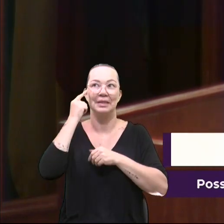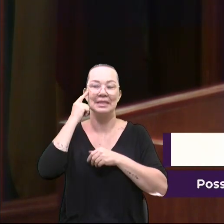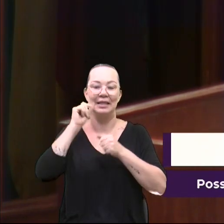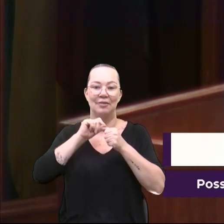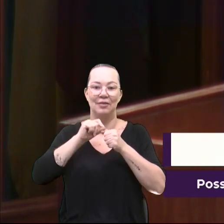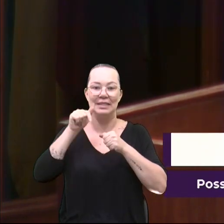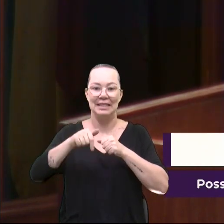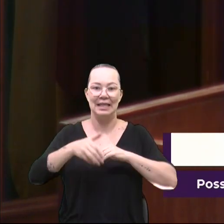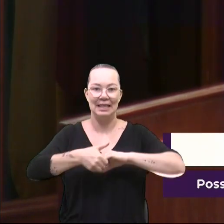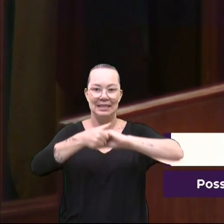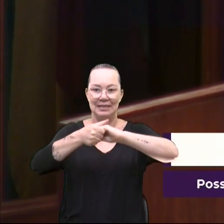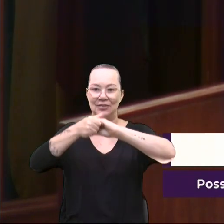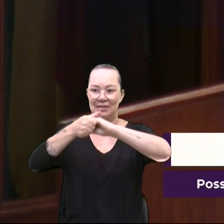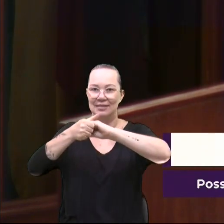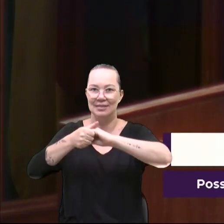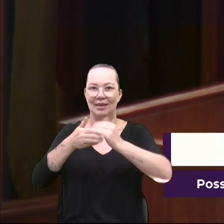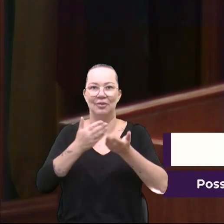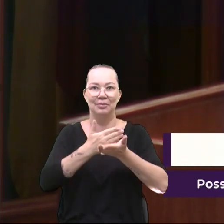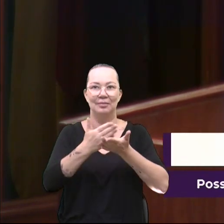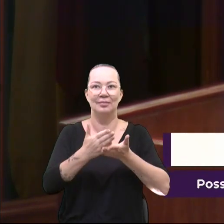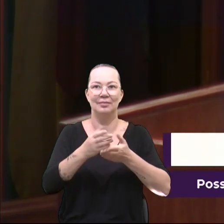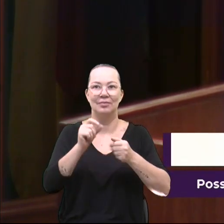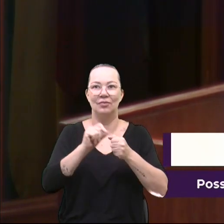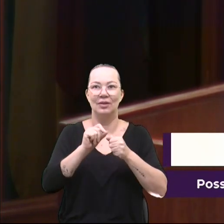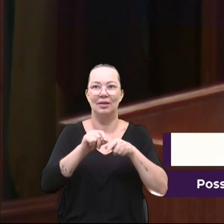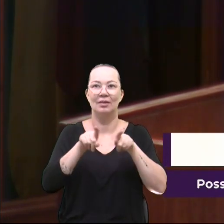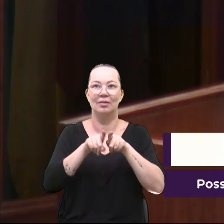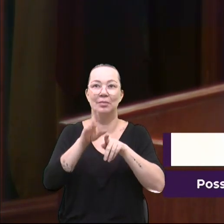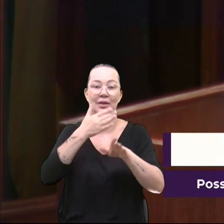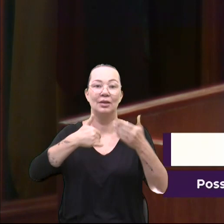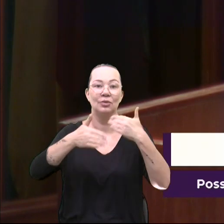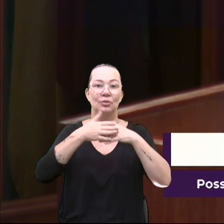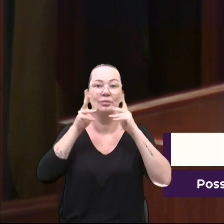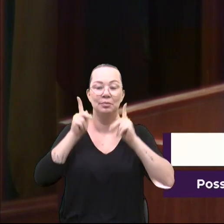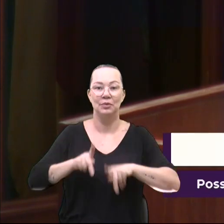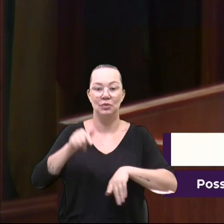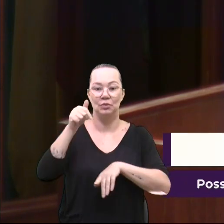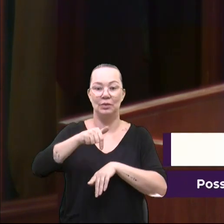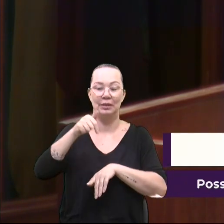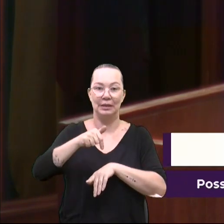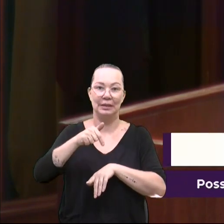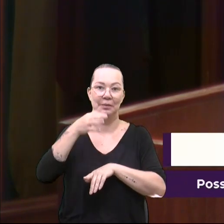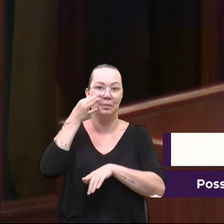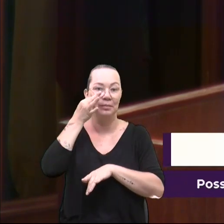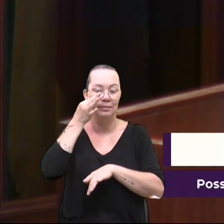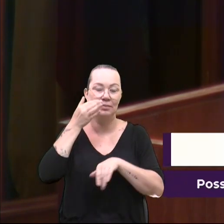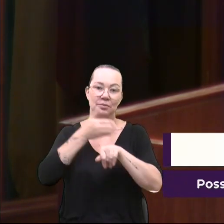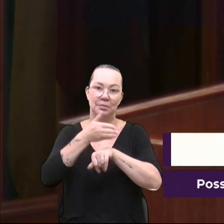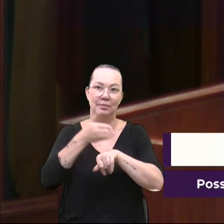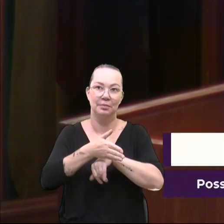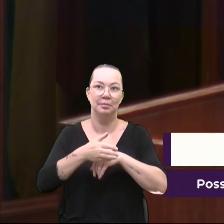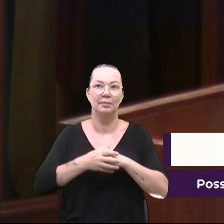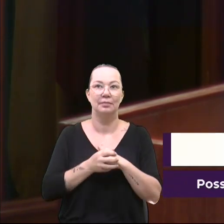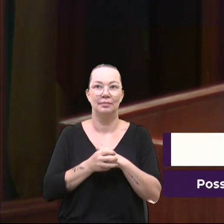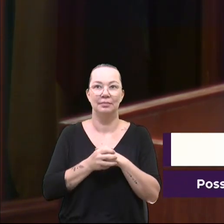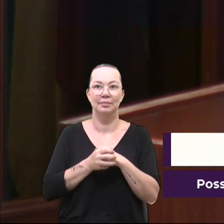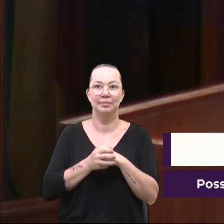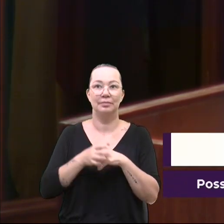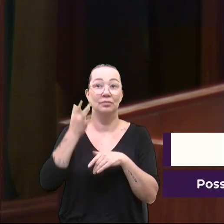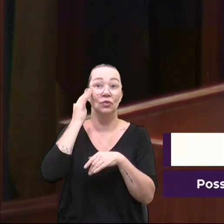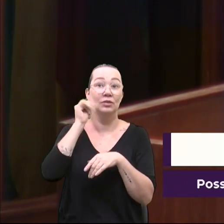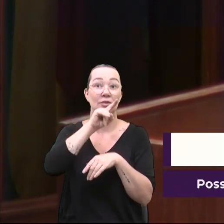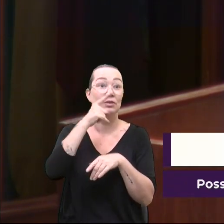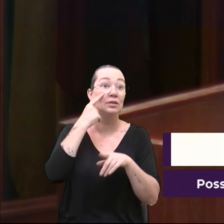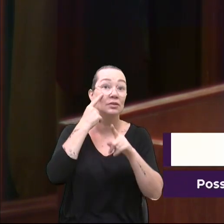momento de saudações iniciais, fazer uma referência a todas as autoridades que estão aqui conosco hoje. Mas vocês viram